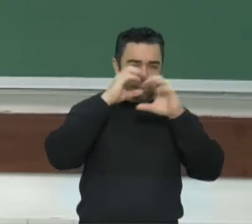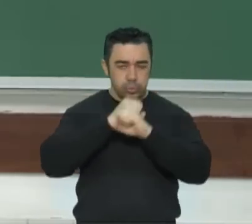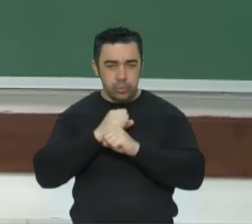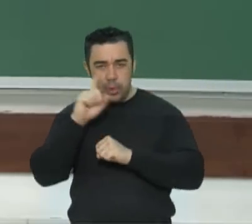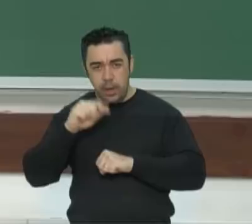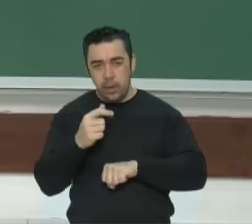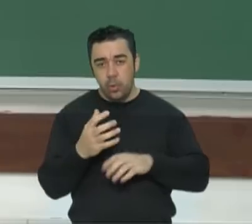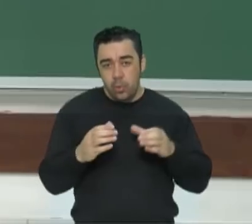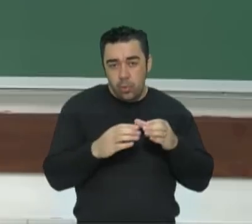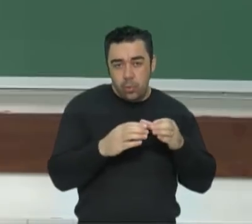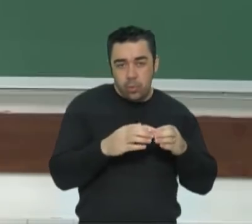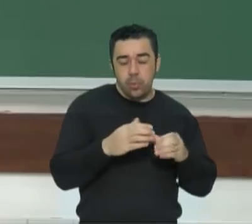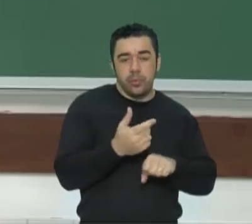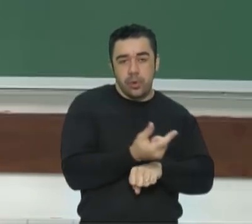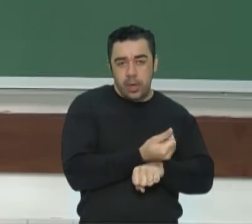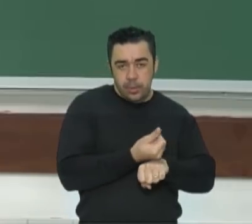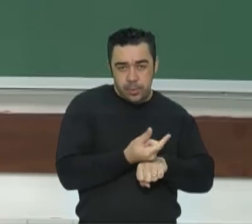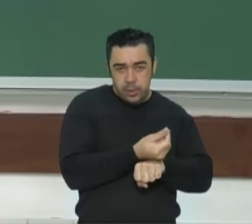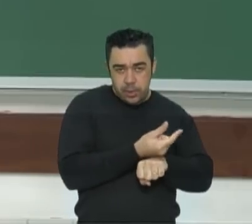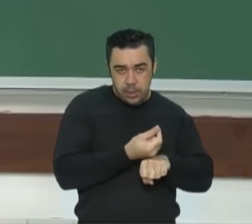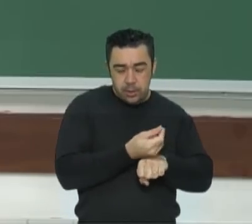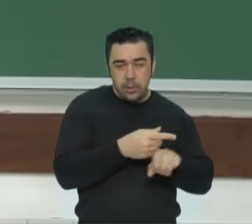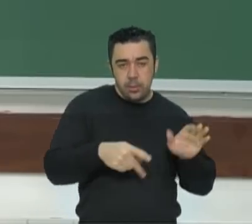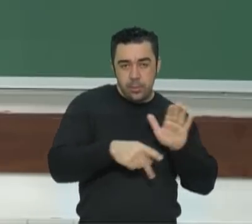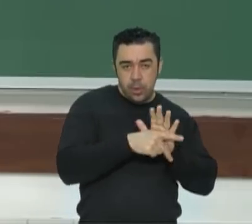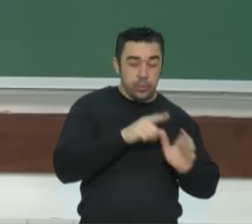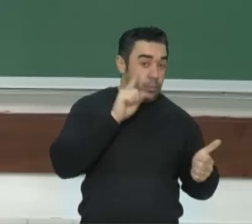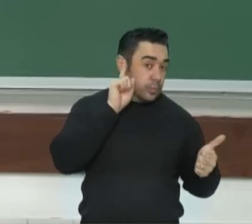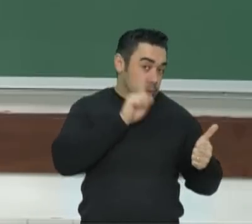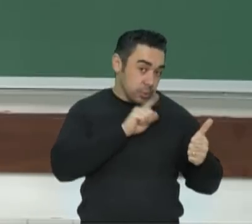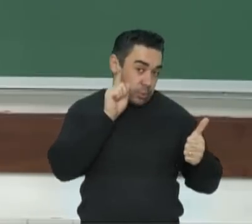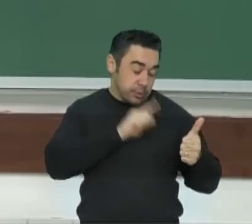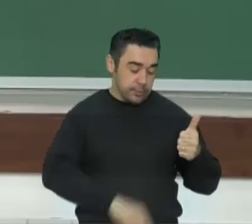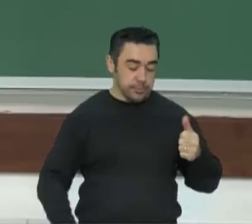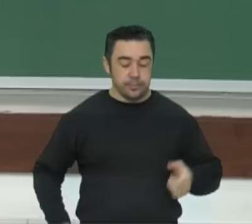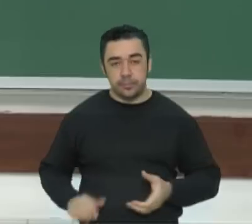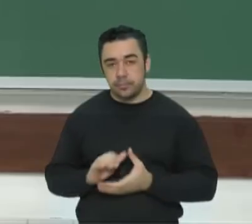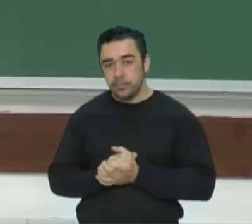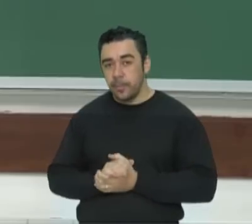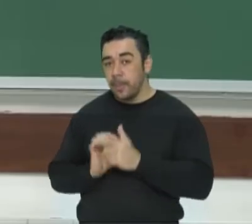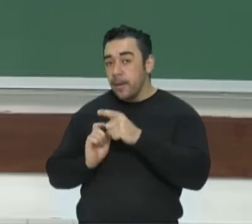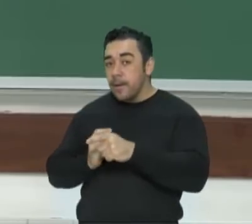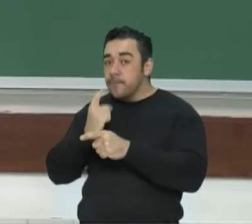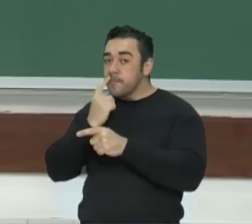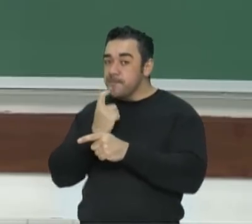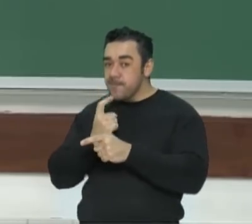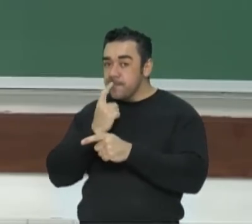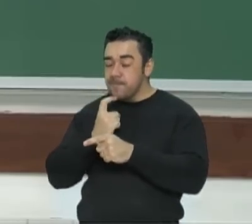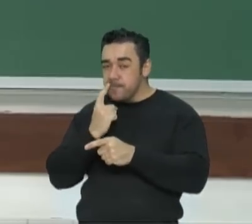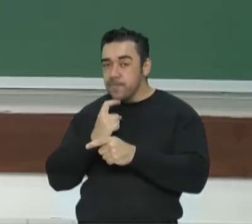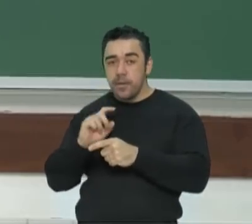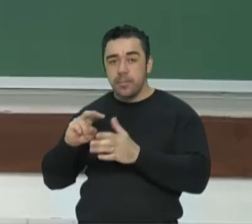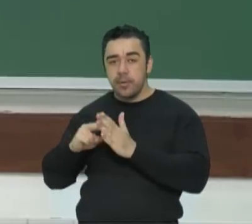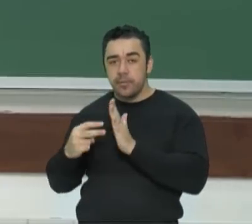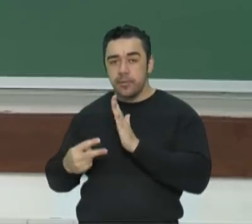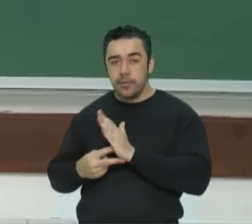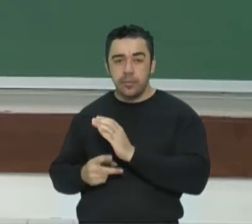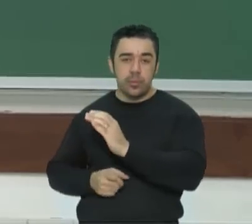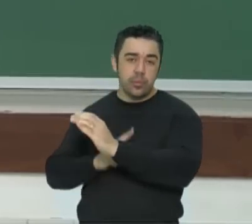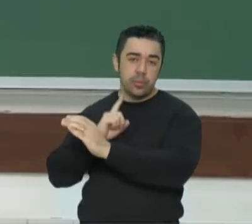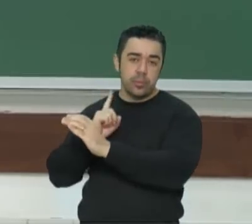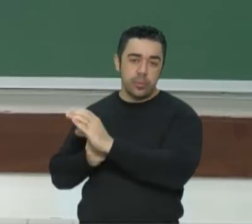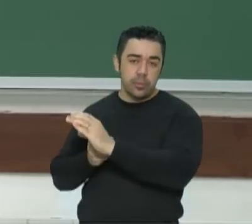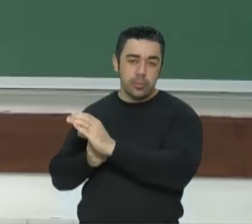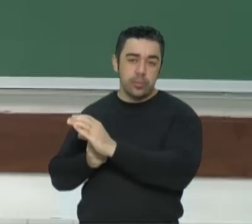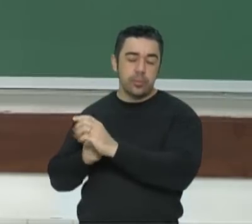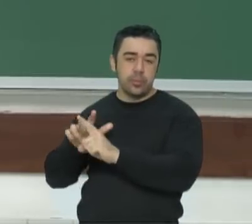capitalista, capitaneado pelos Estados Unidos, e os tons de vermelho aí nessa representação, ligados mais ao